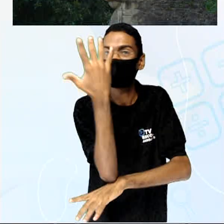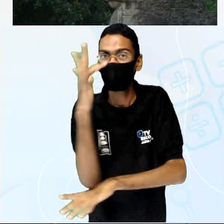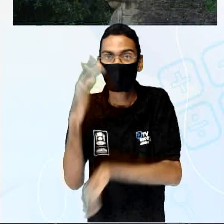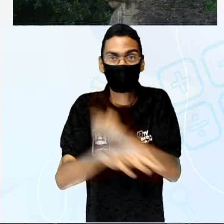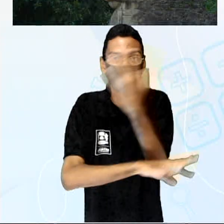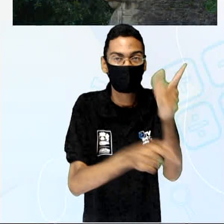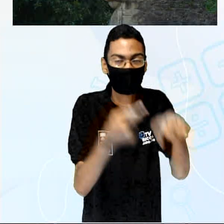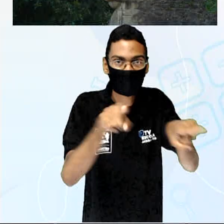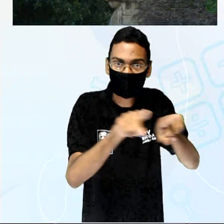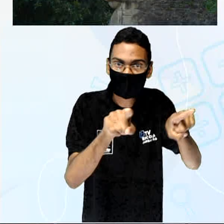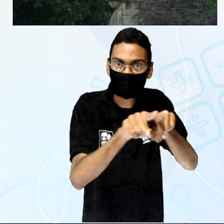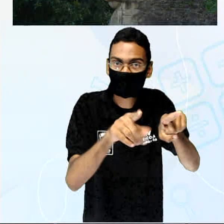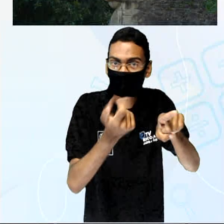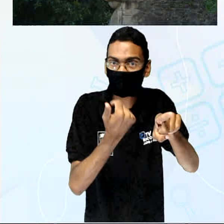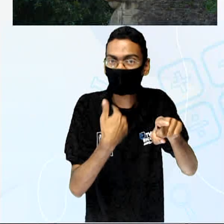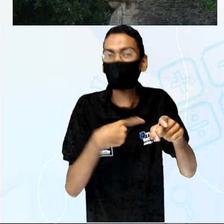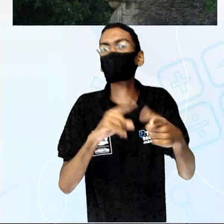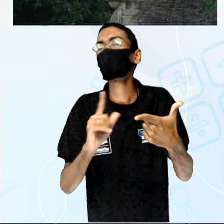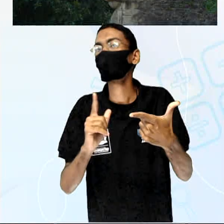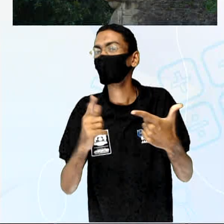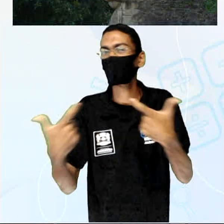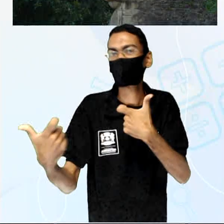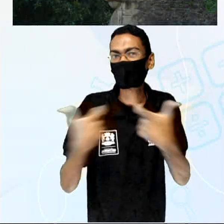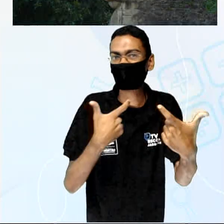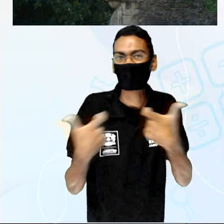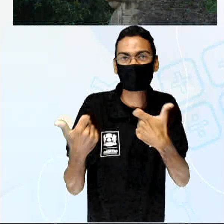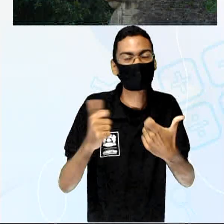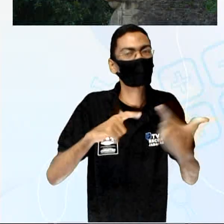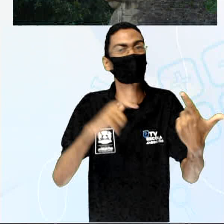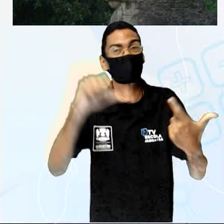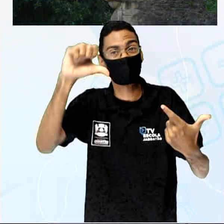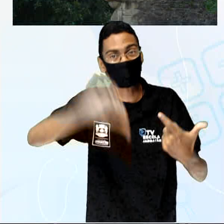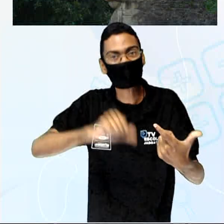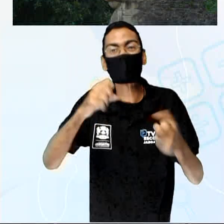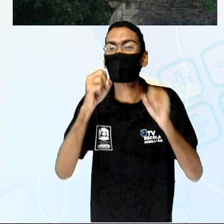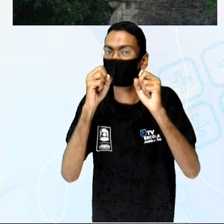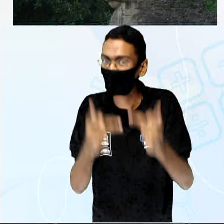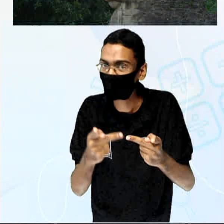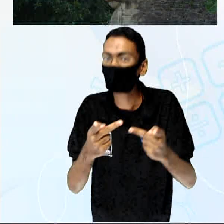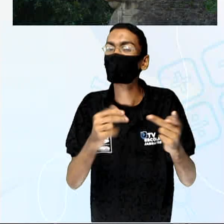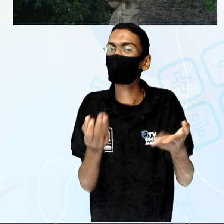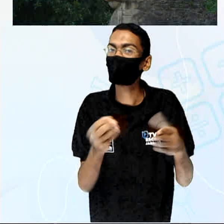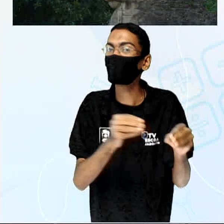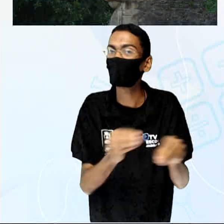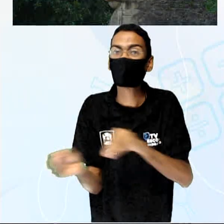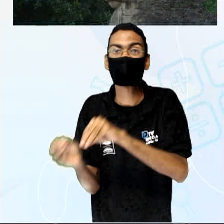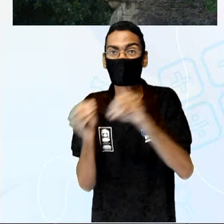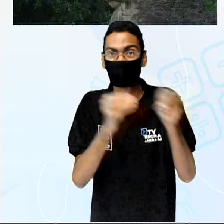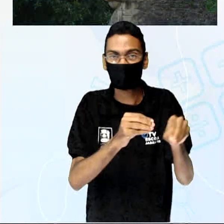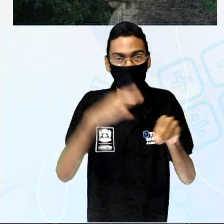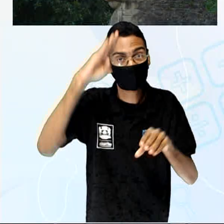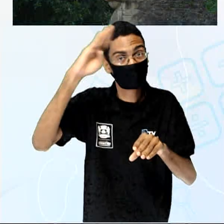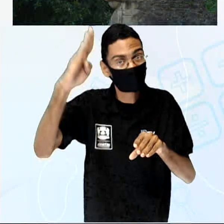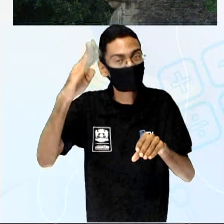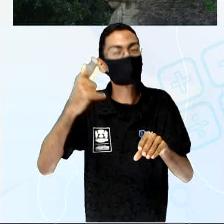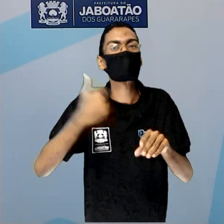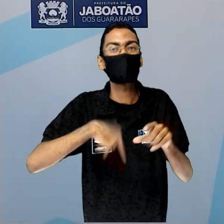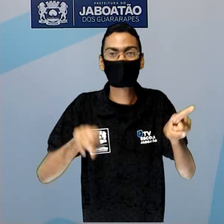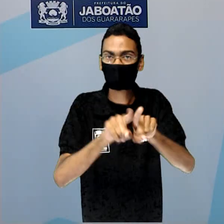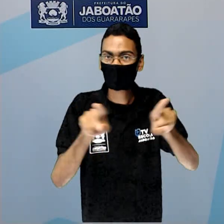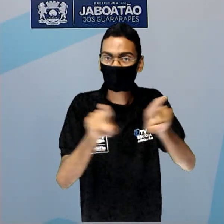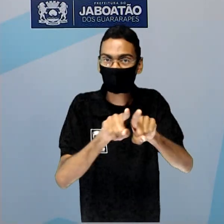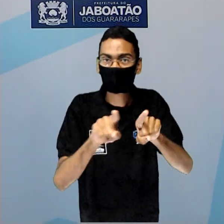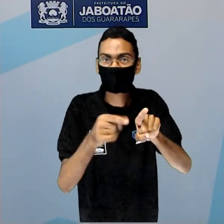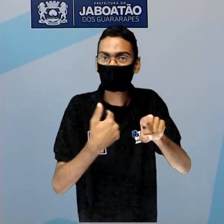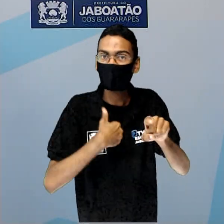um dava um troco pior do que o outro. Então a coroa portuguesa teve que intervir, enviou negociadores, também enviou tropas e disse, está na hora de parar